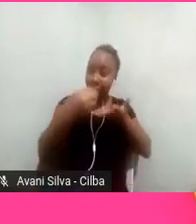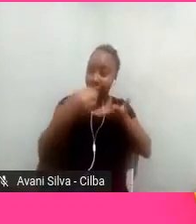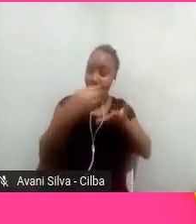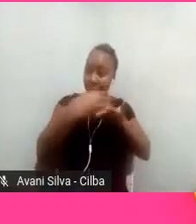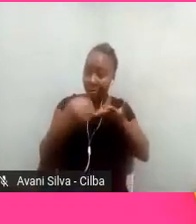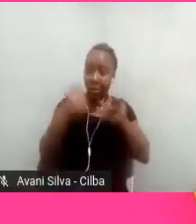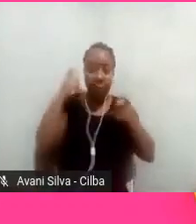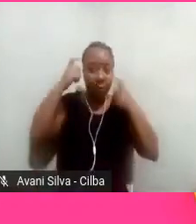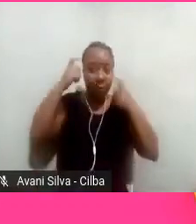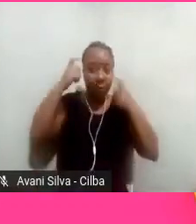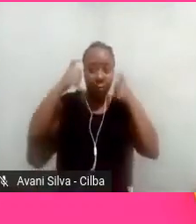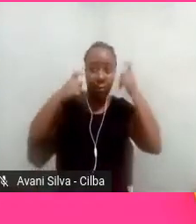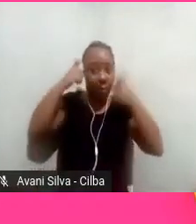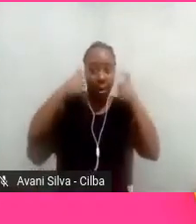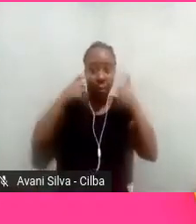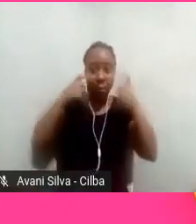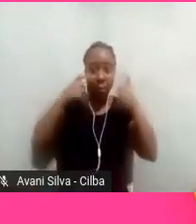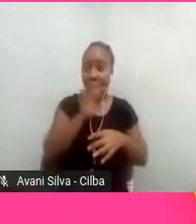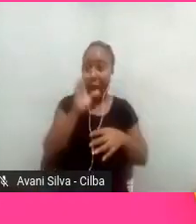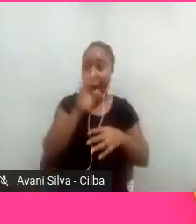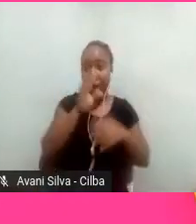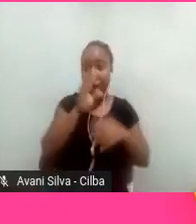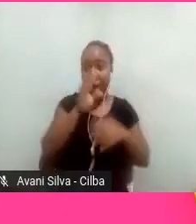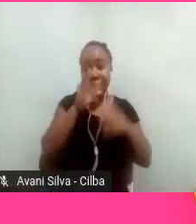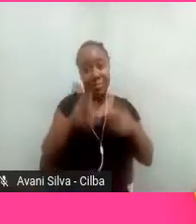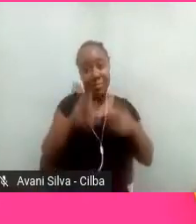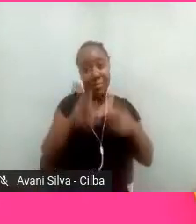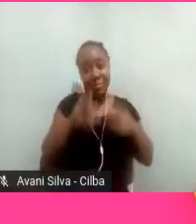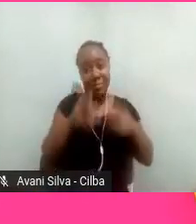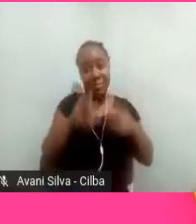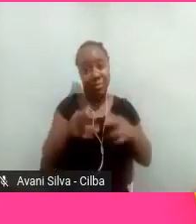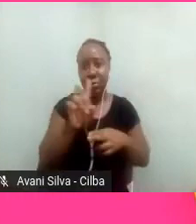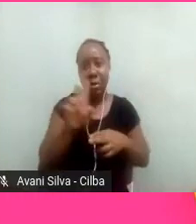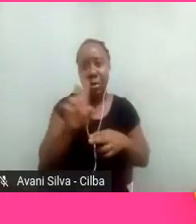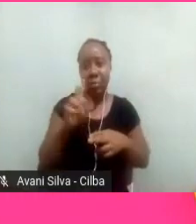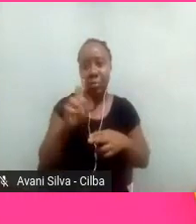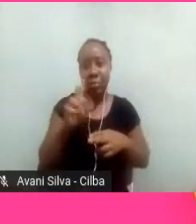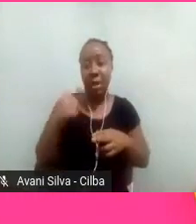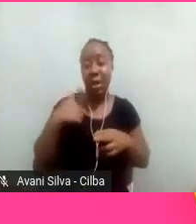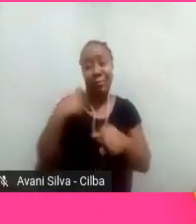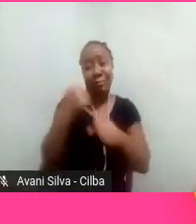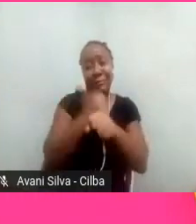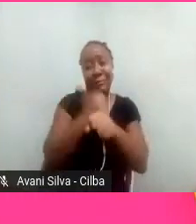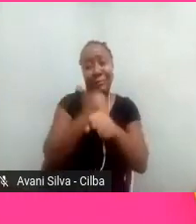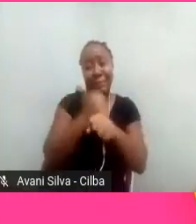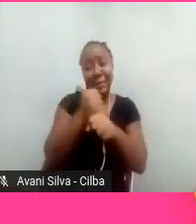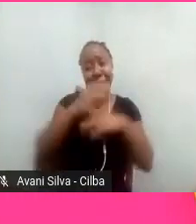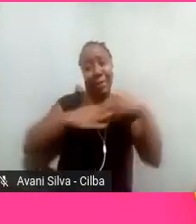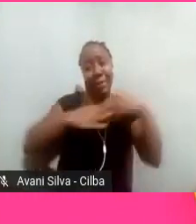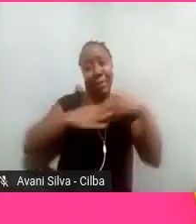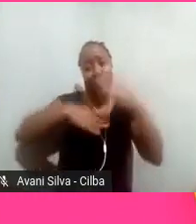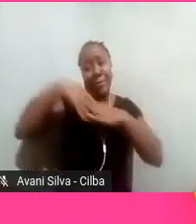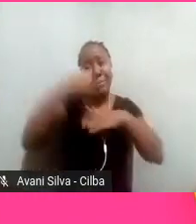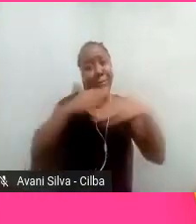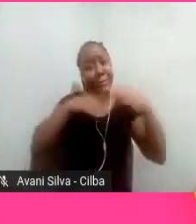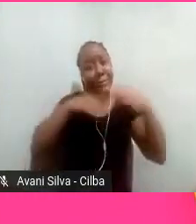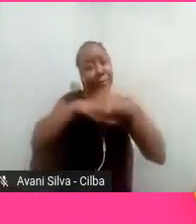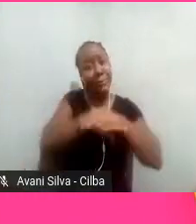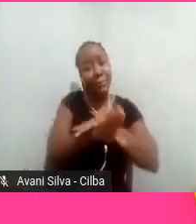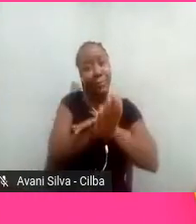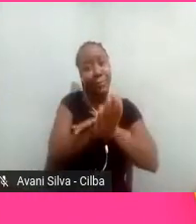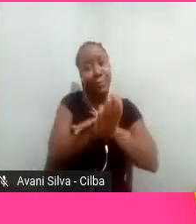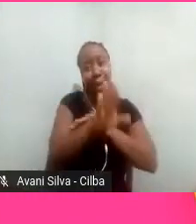acompanhar a minha velocidade, tá? Como eu falei, eu faço isso há bastante tempo, já estou muito acostumado e estou usando